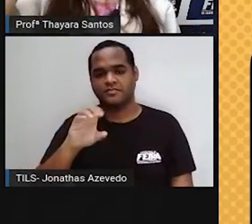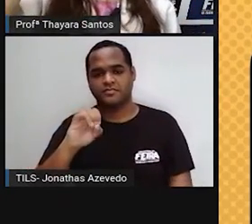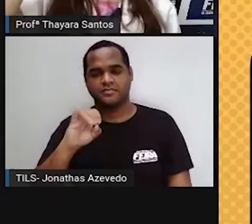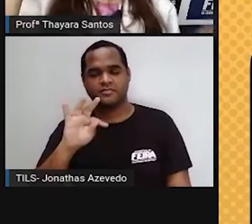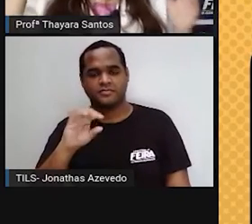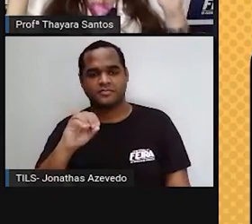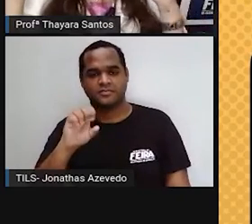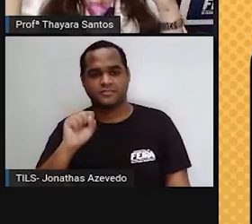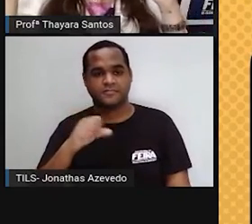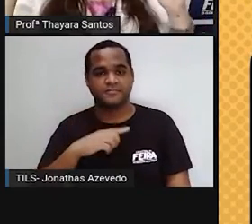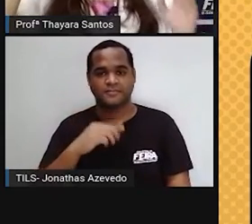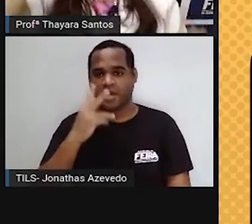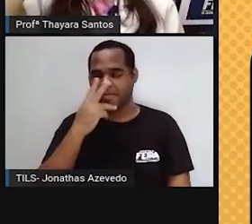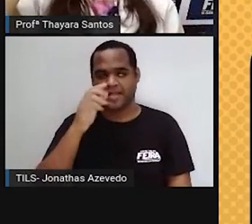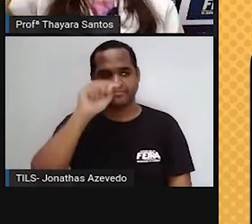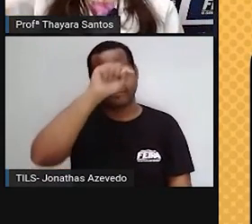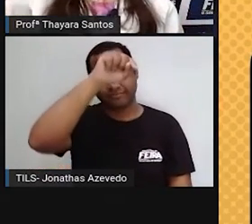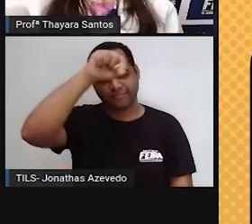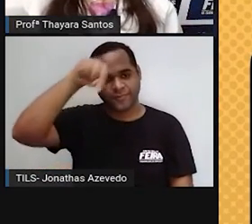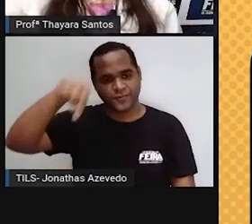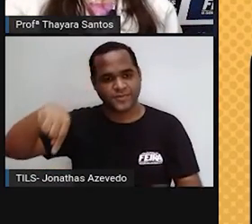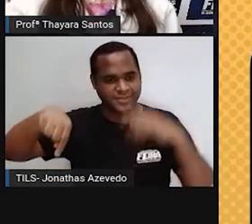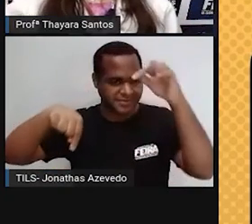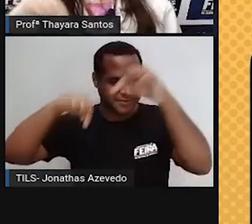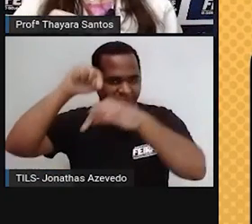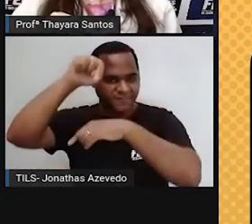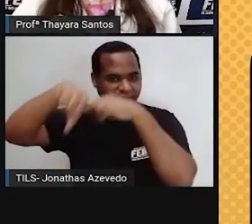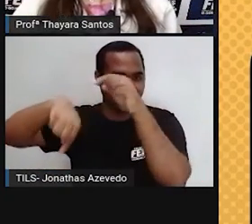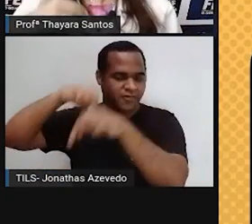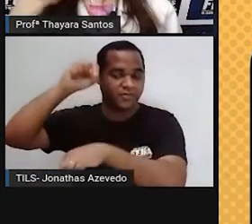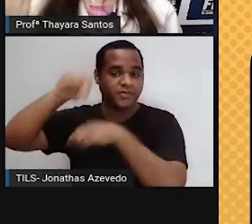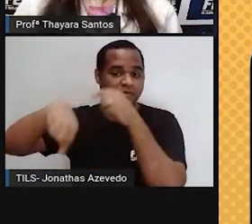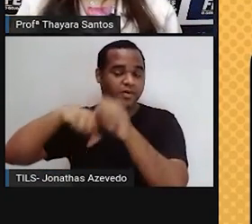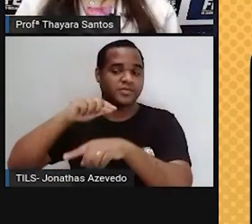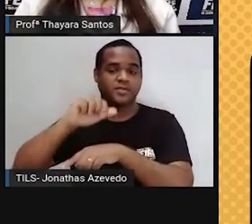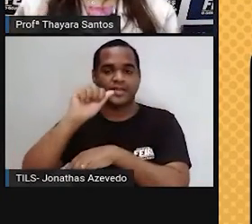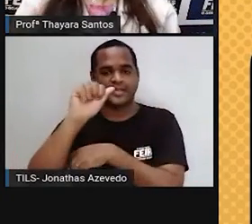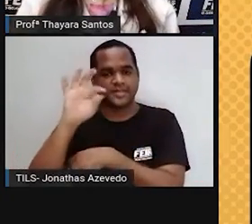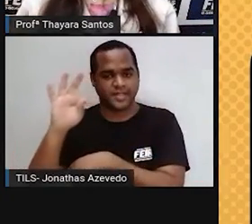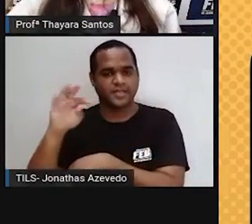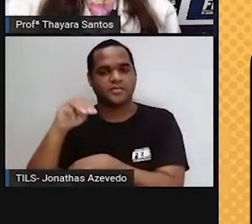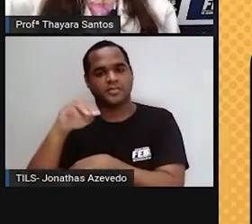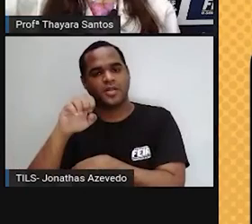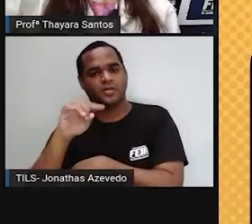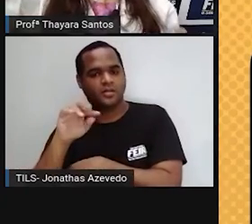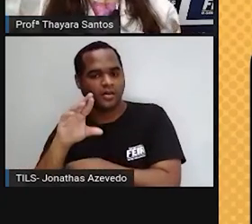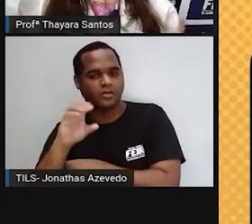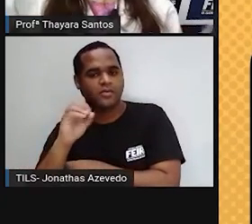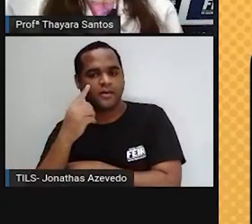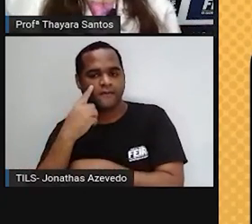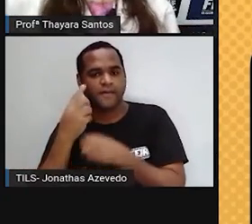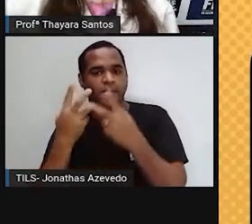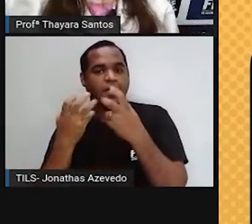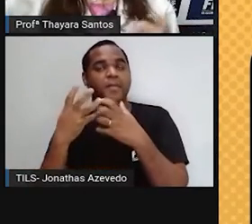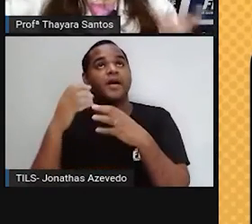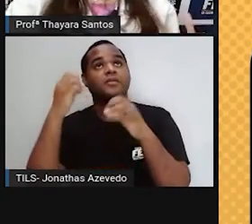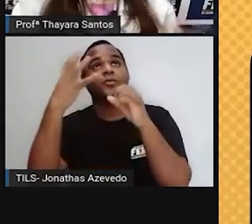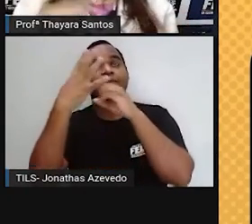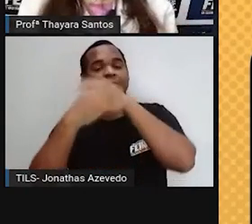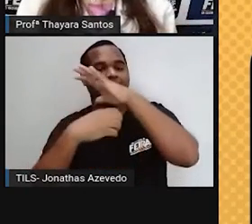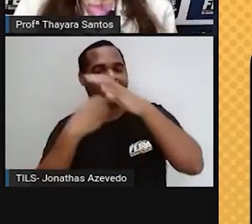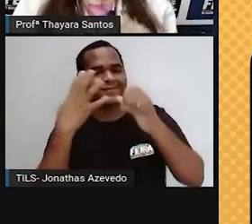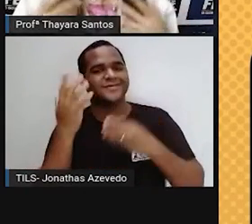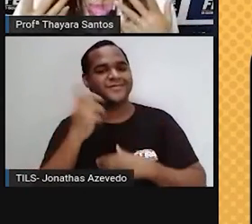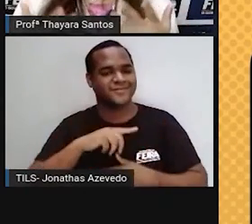somente rasgam aí essas camadas da atmosfera, a gente chama eles de meteoros, a gente vê, né, eles incandeando aquela